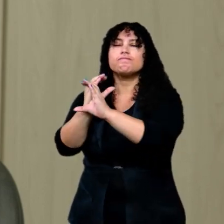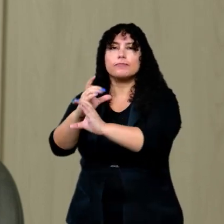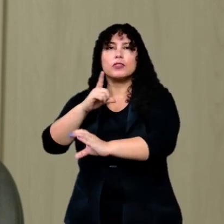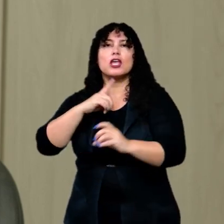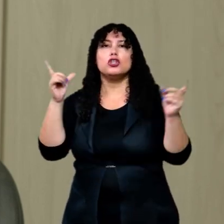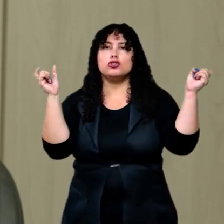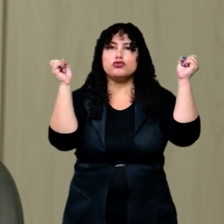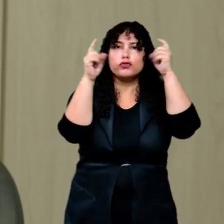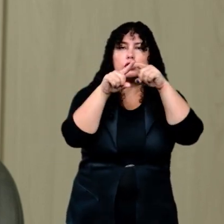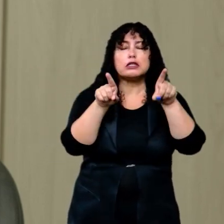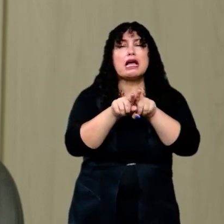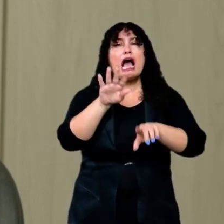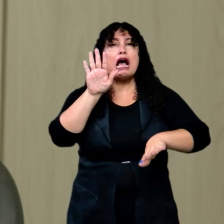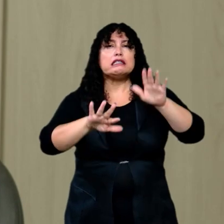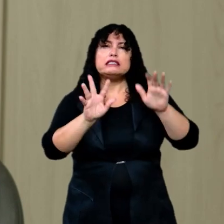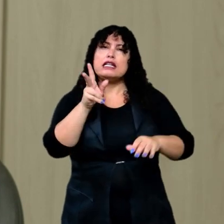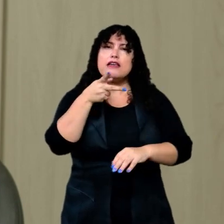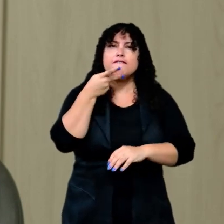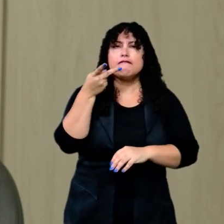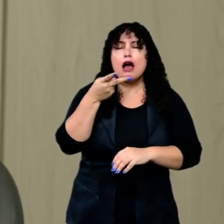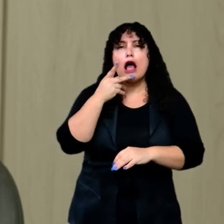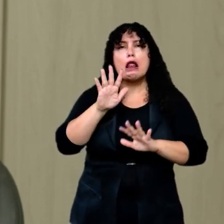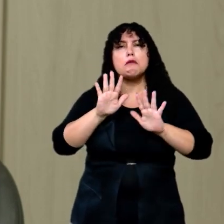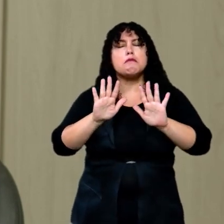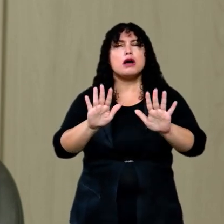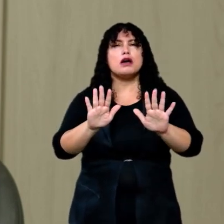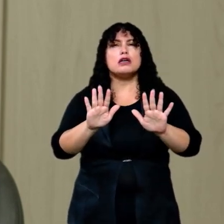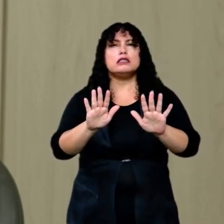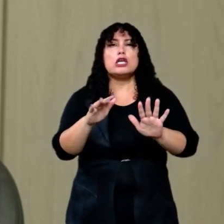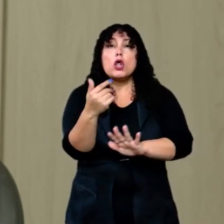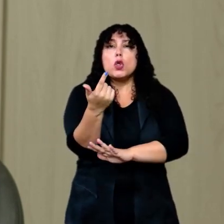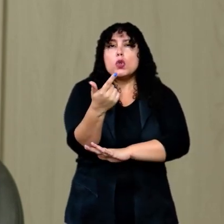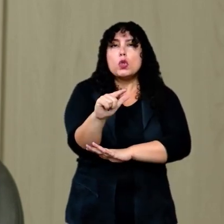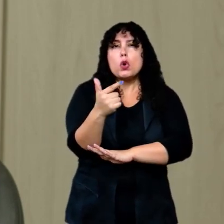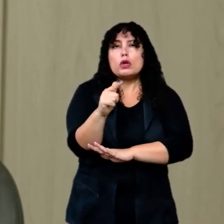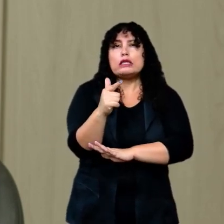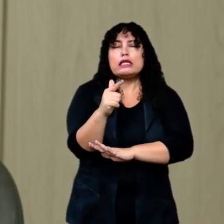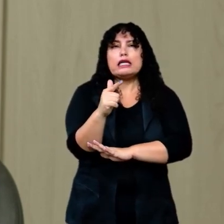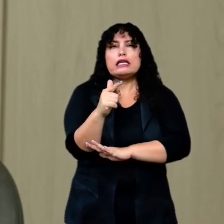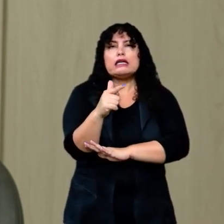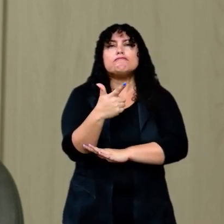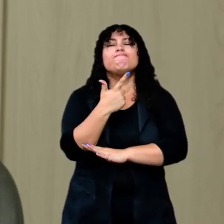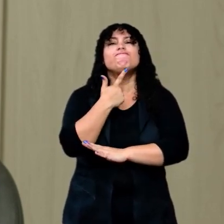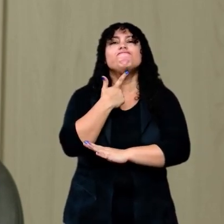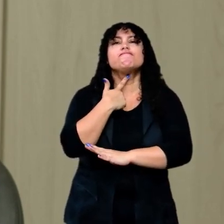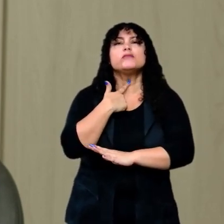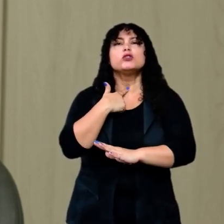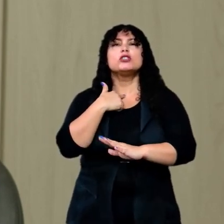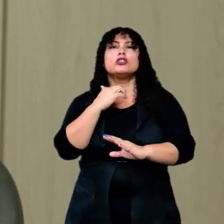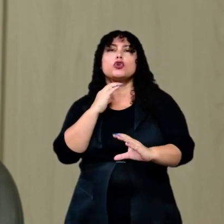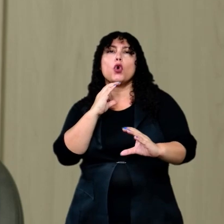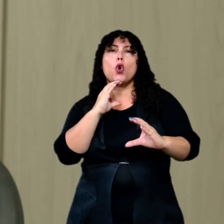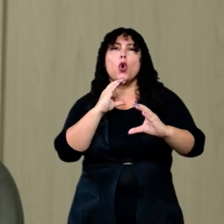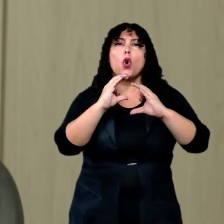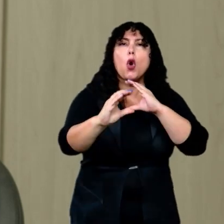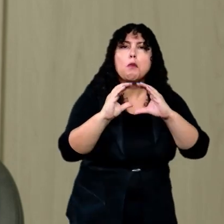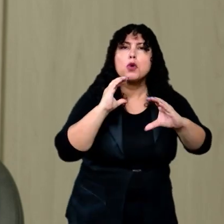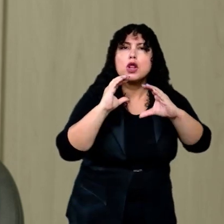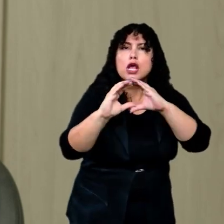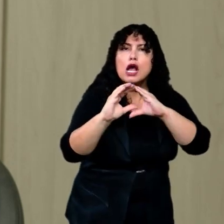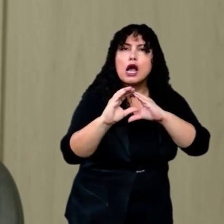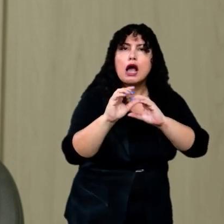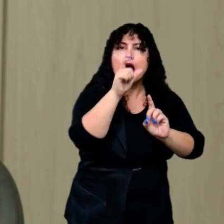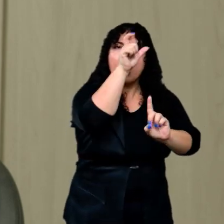às vezes, ele fala, mas ele não tem a intenção de se comunicar. Então, por exemplo, é